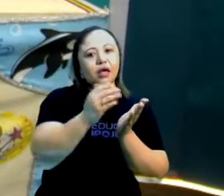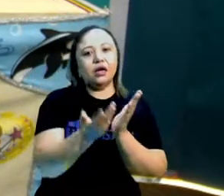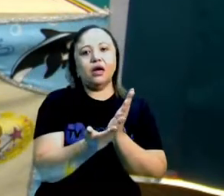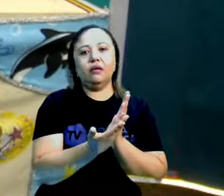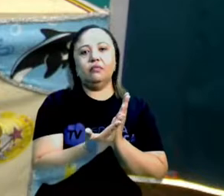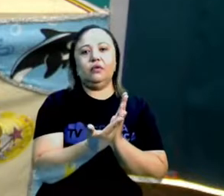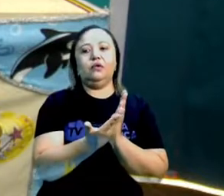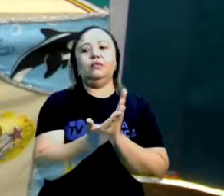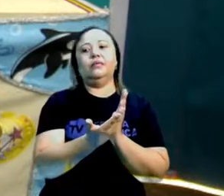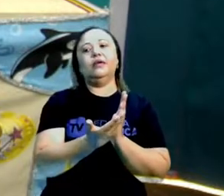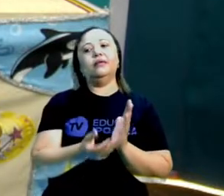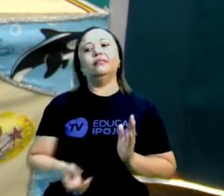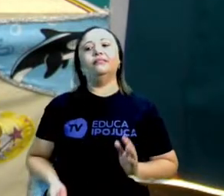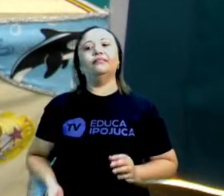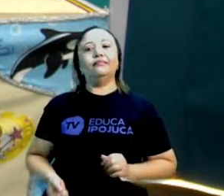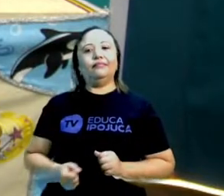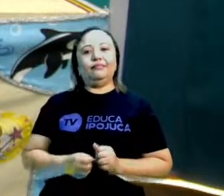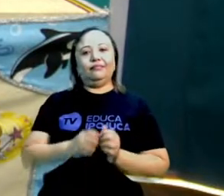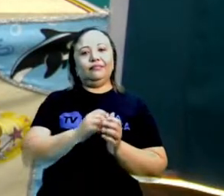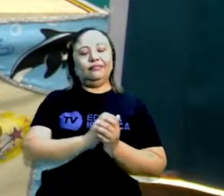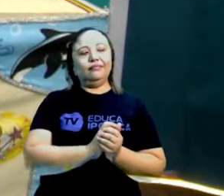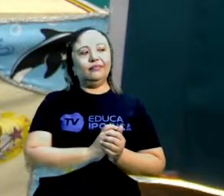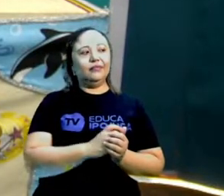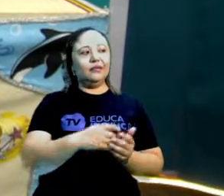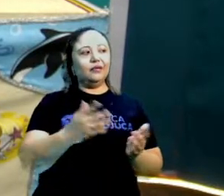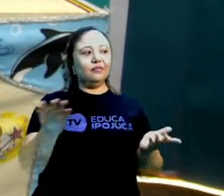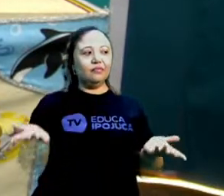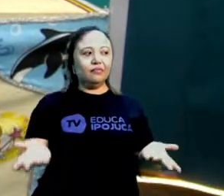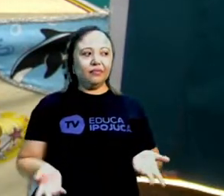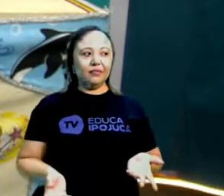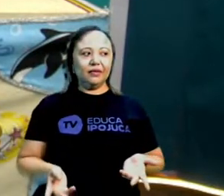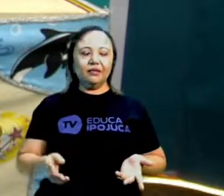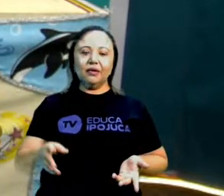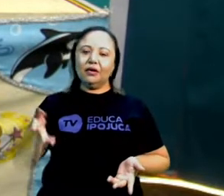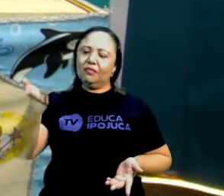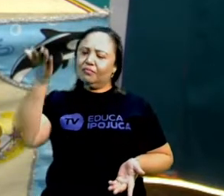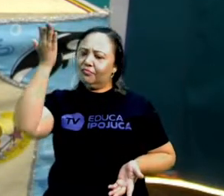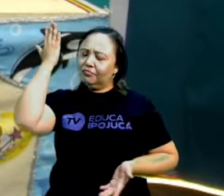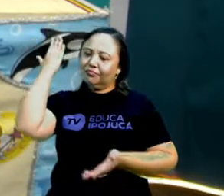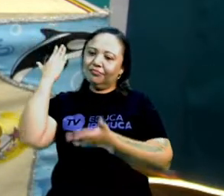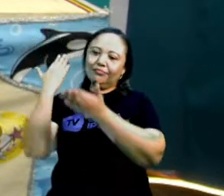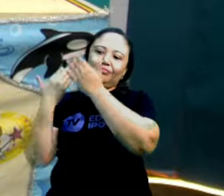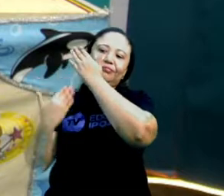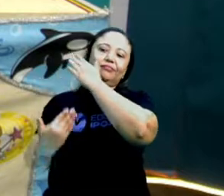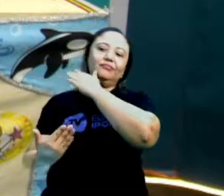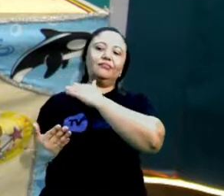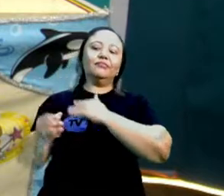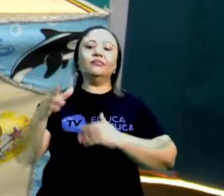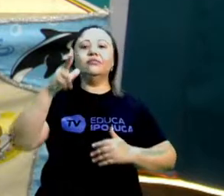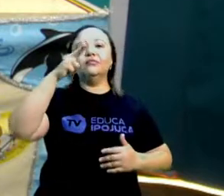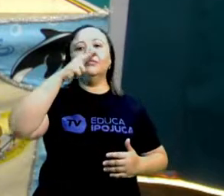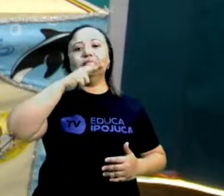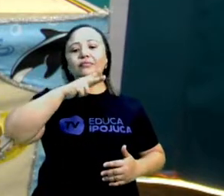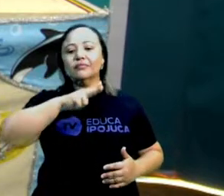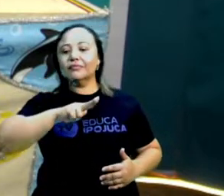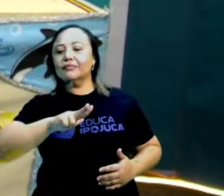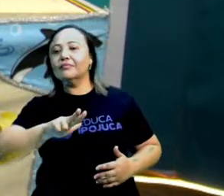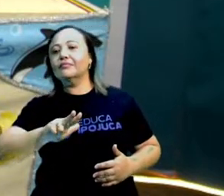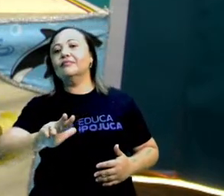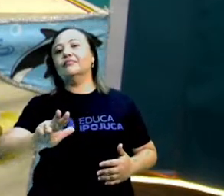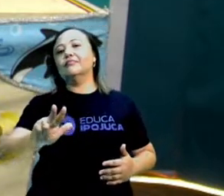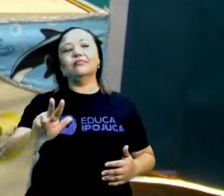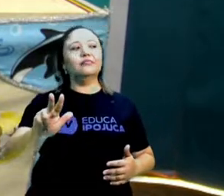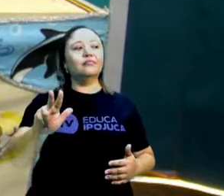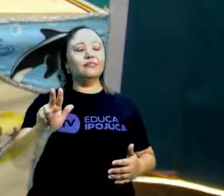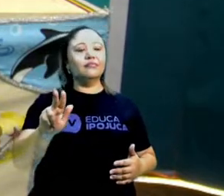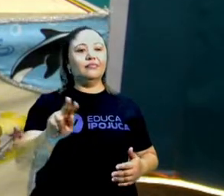leiturinha? Ah, tá! Então, ó, era uma vez, Jonas, olha Jonas aqui, criançada,